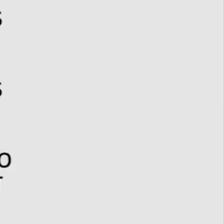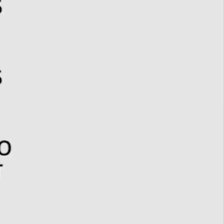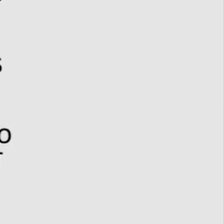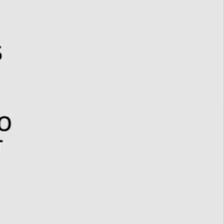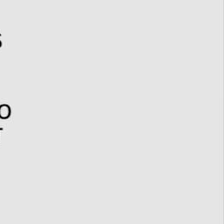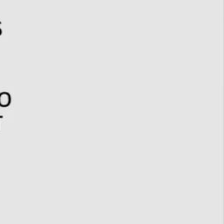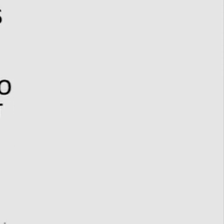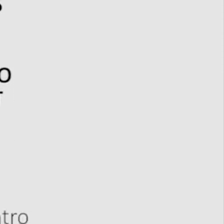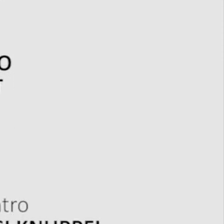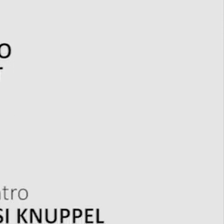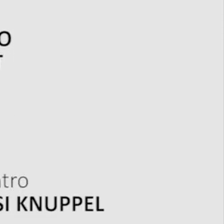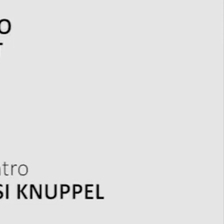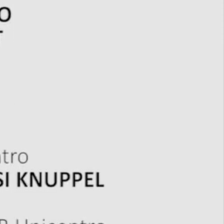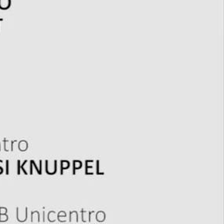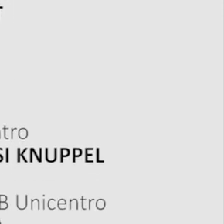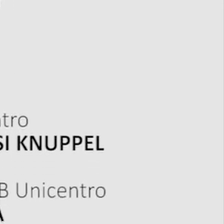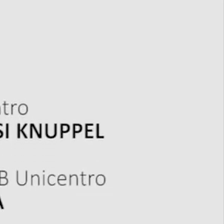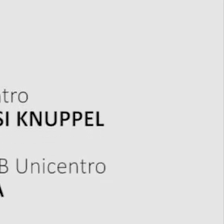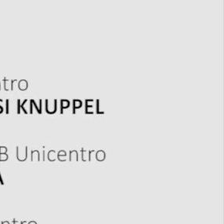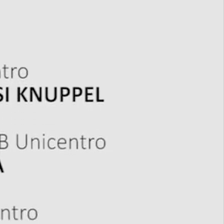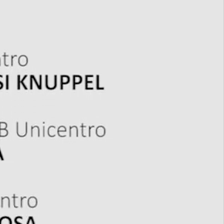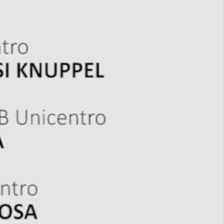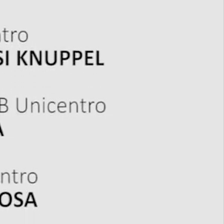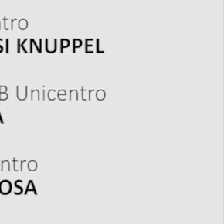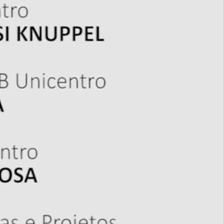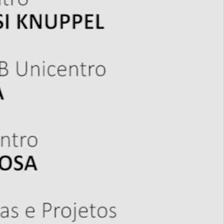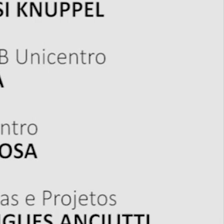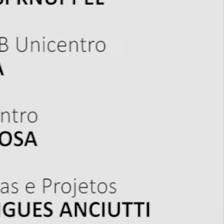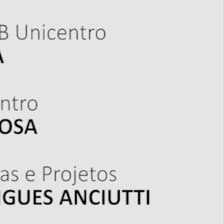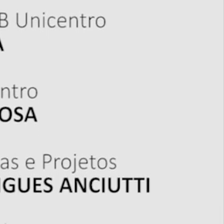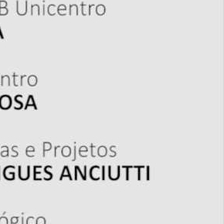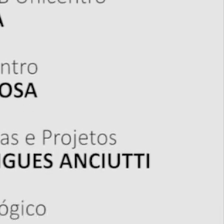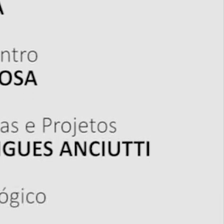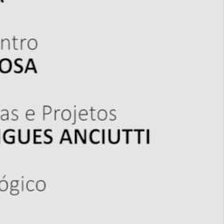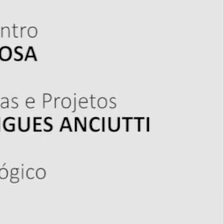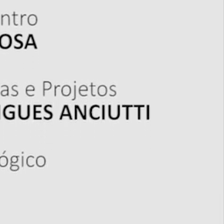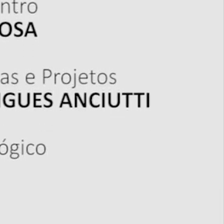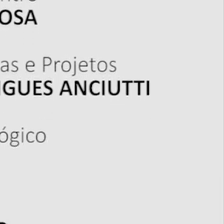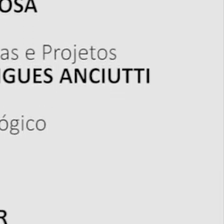e E aí E